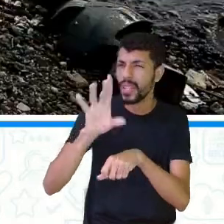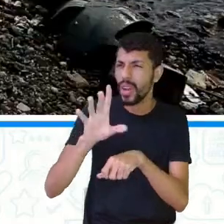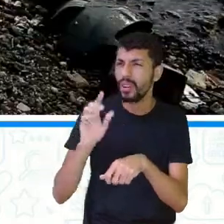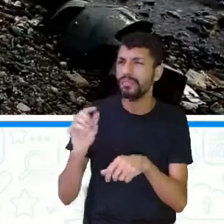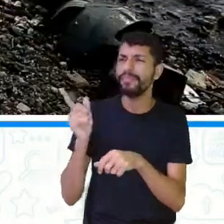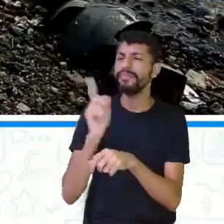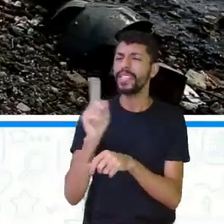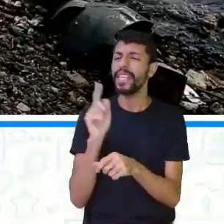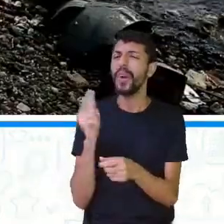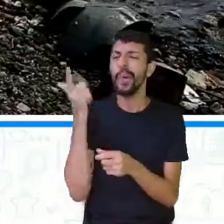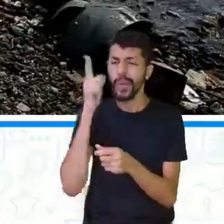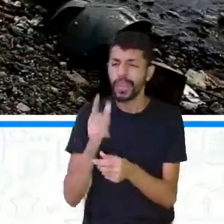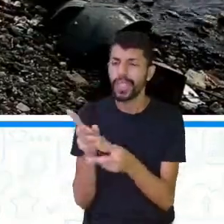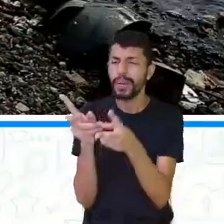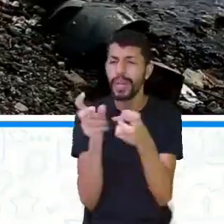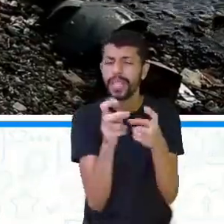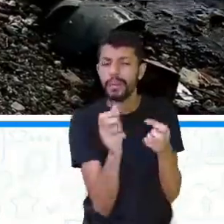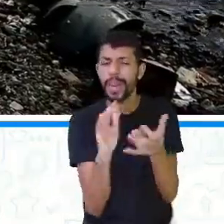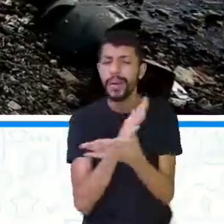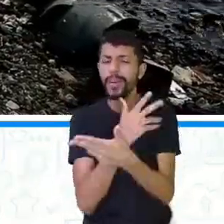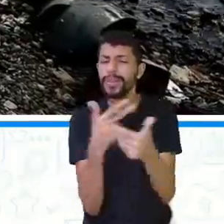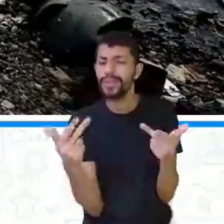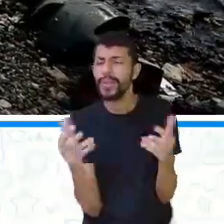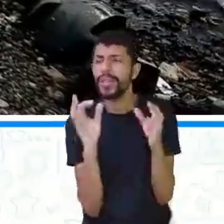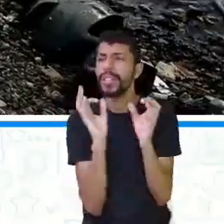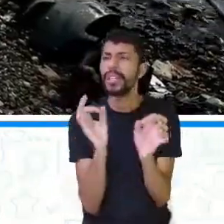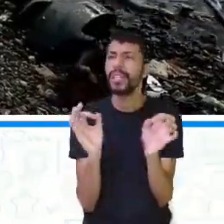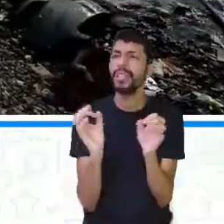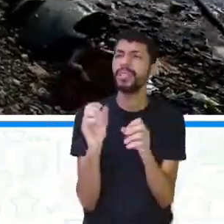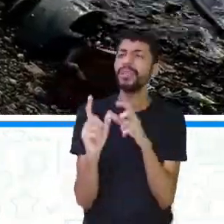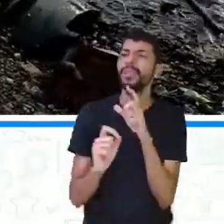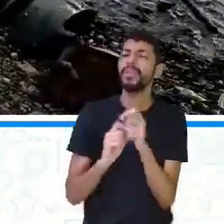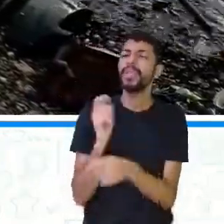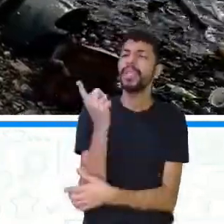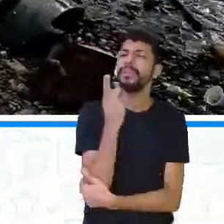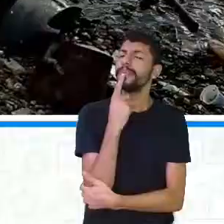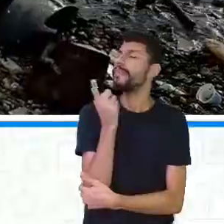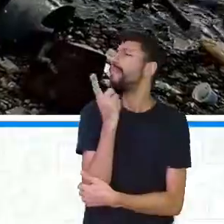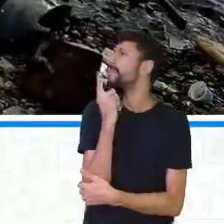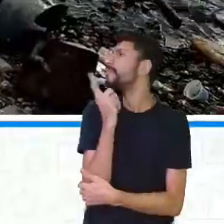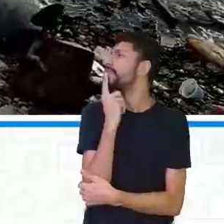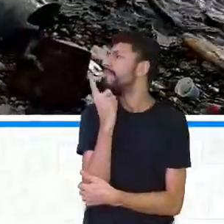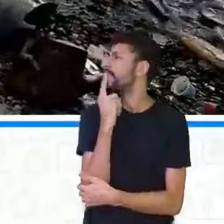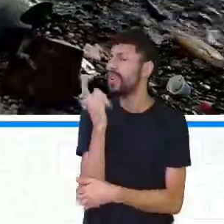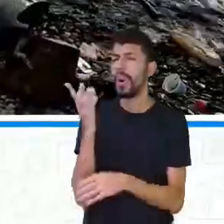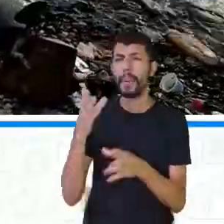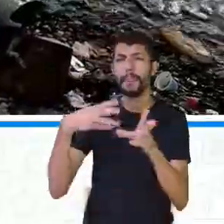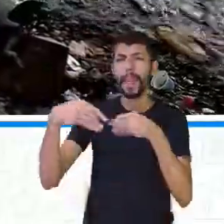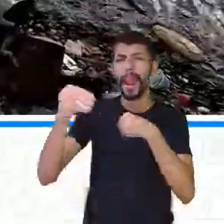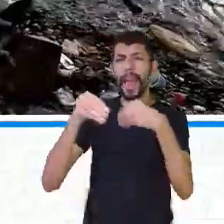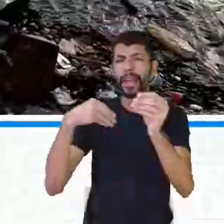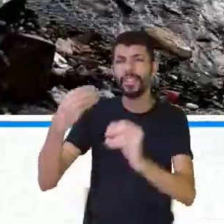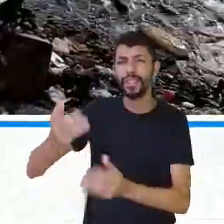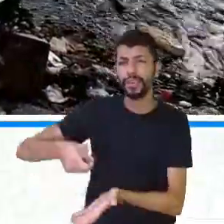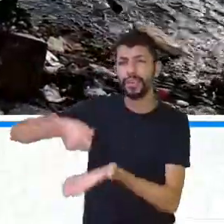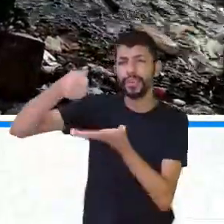consigo observar aí algumas coisas. E o que é que nós temos ali? Ó? Saco plástico,